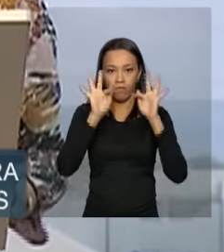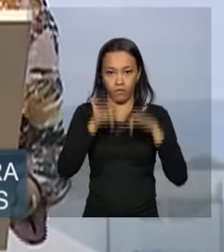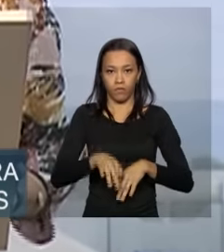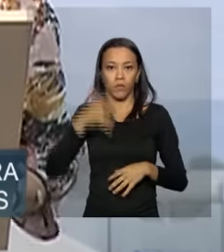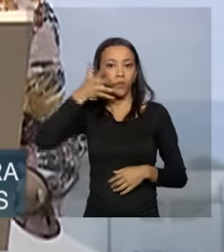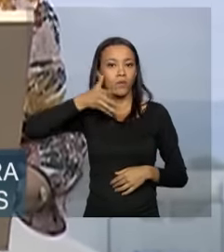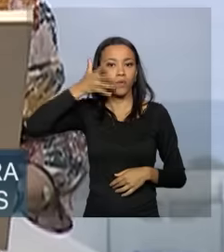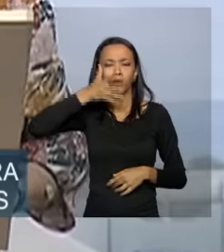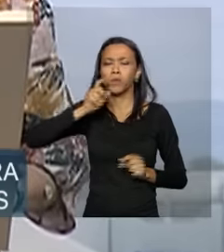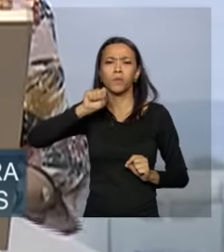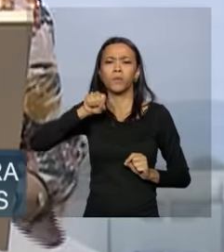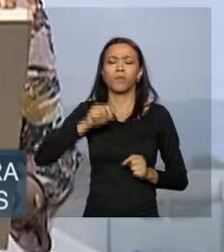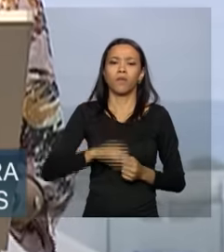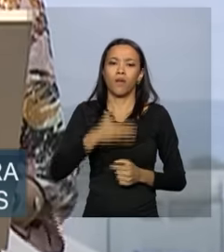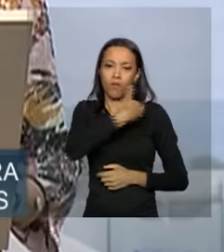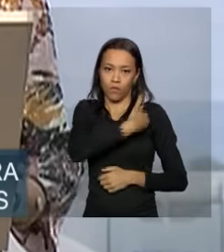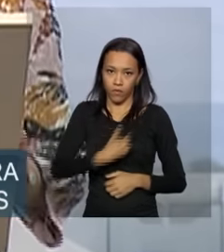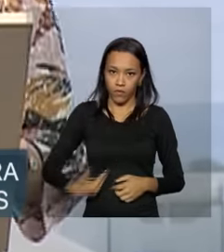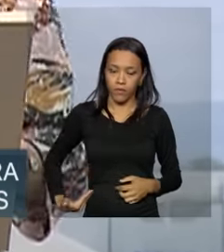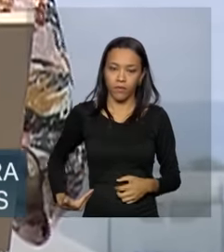seguinte,